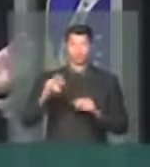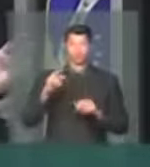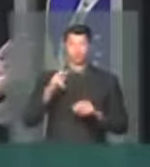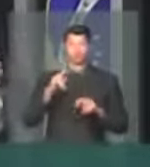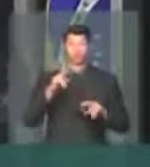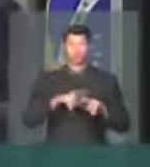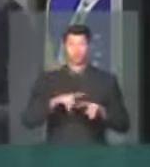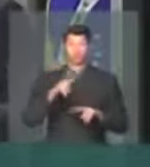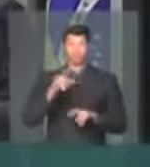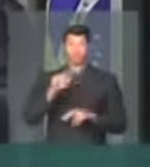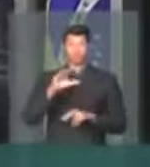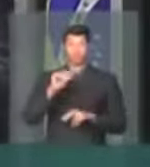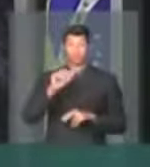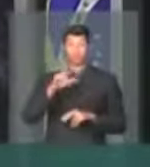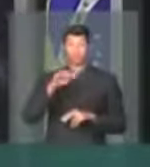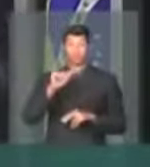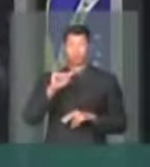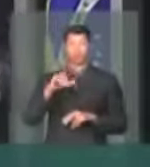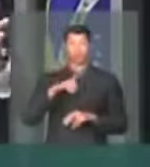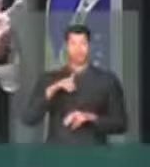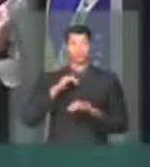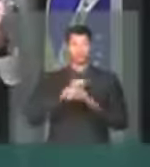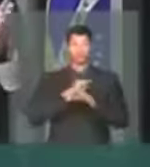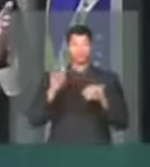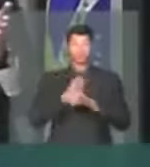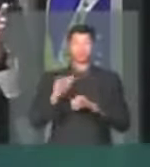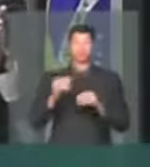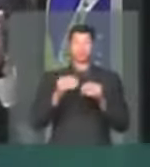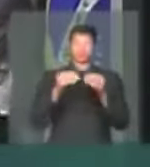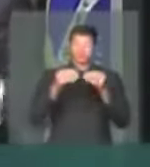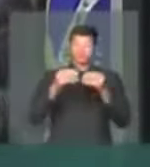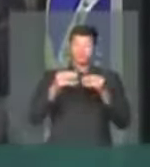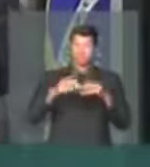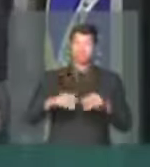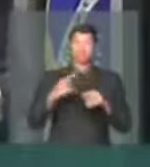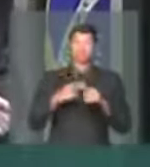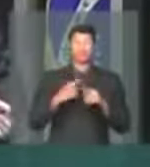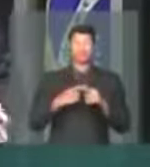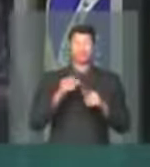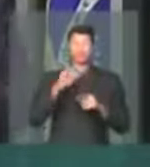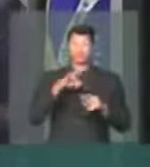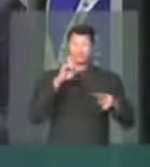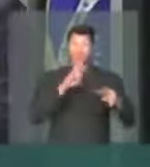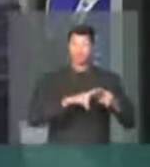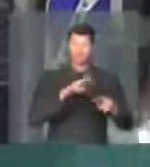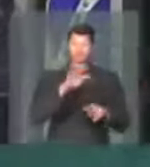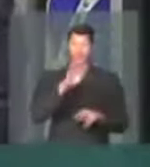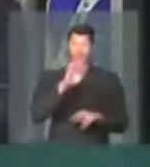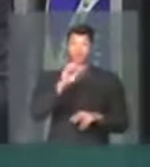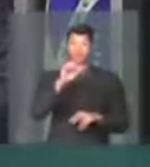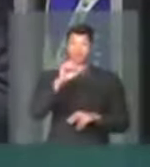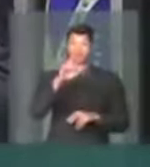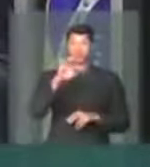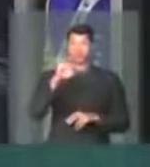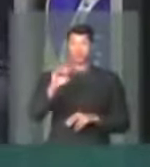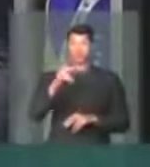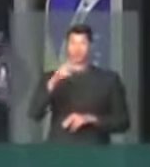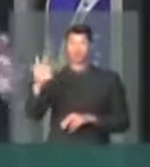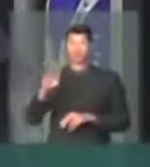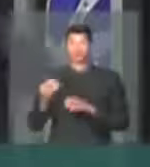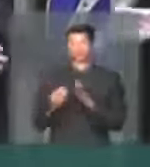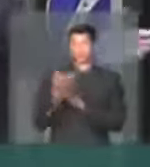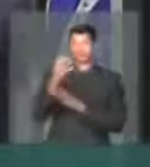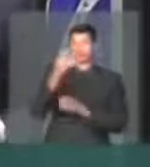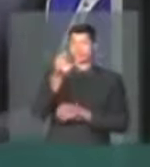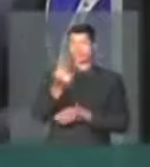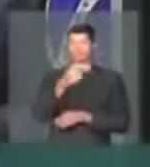Vacari, tem a sua campanha comprometida. Porque que se prende o tesoureiro do PT, que viabiliza dinheiro para a